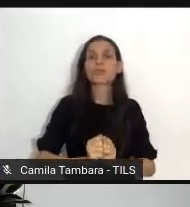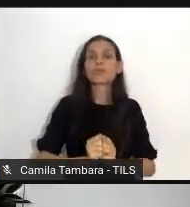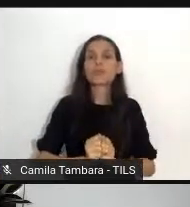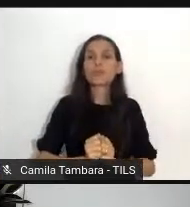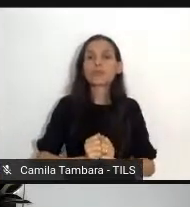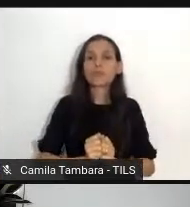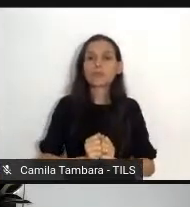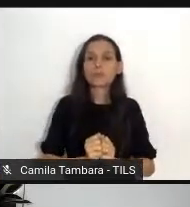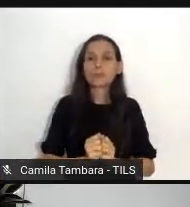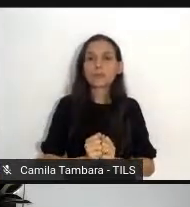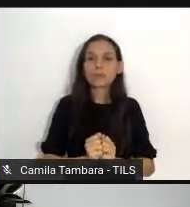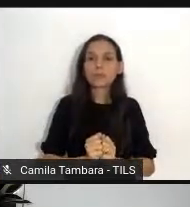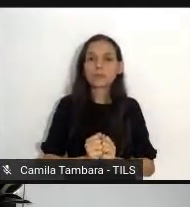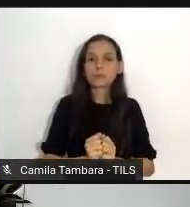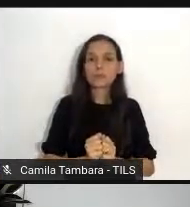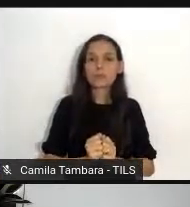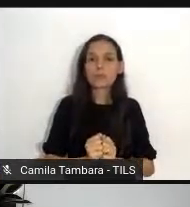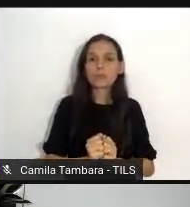Tem uma